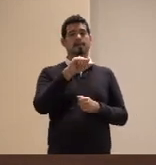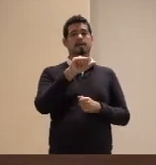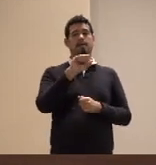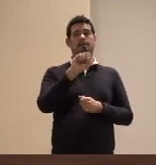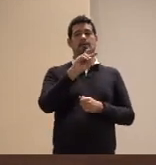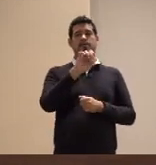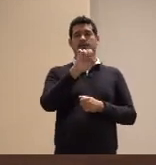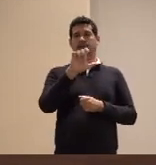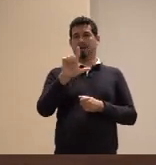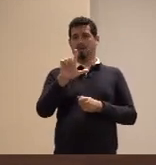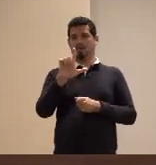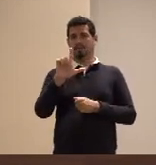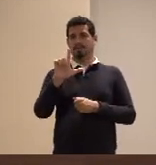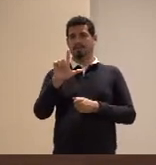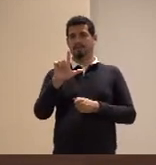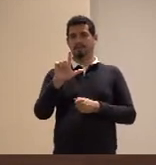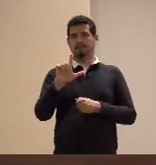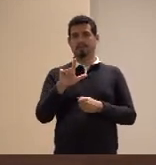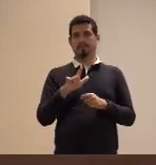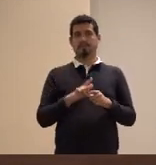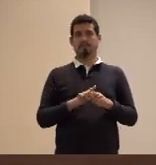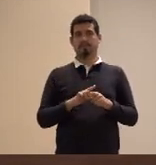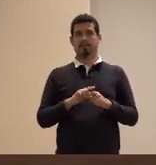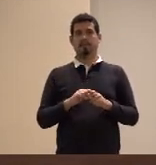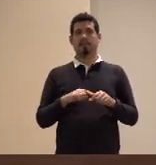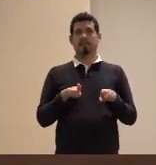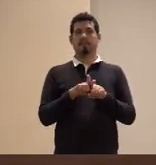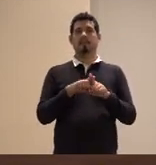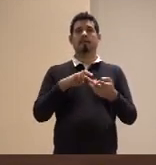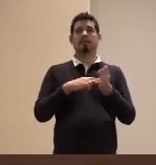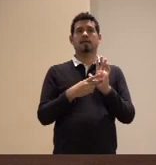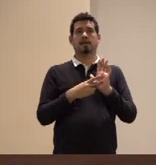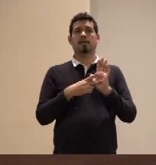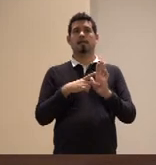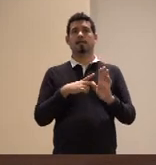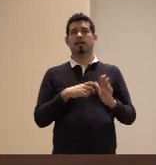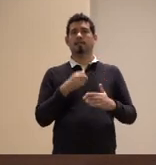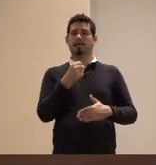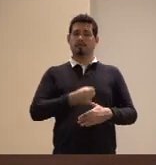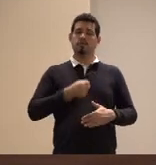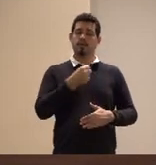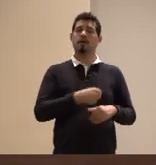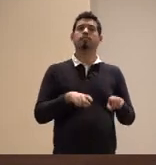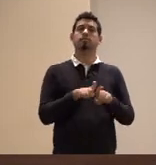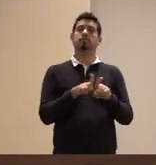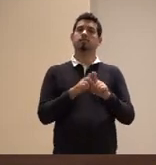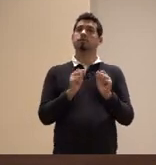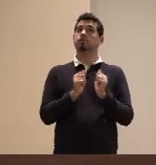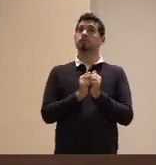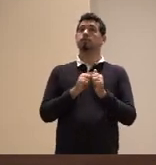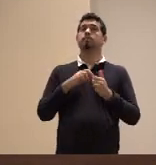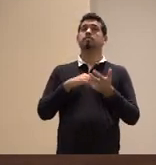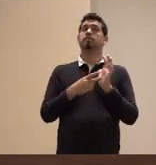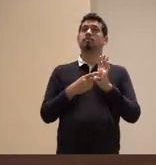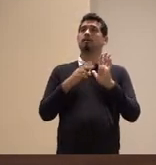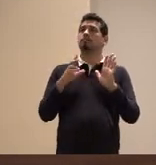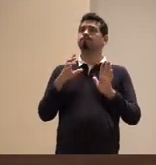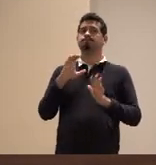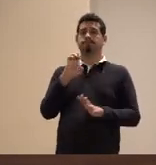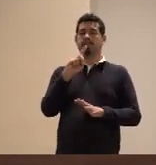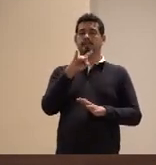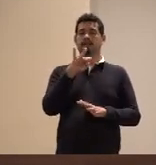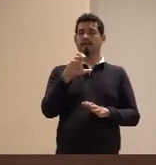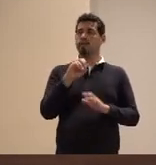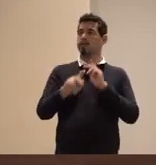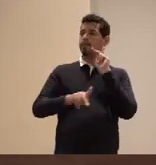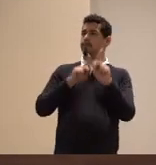hoje, eu sempre brinco, graças aos encantados, que é os encantados dos